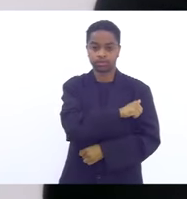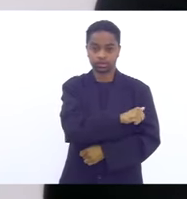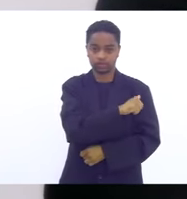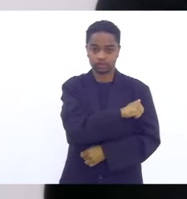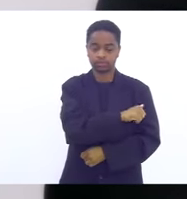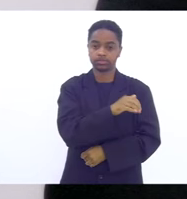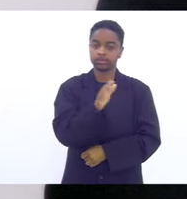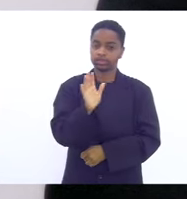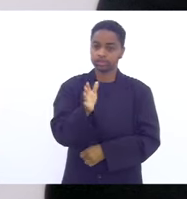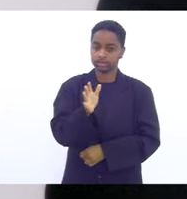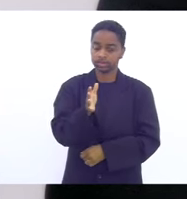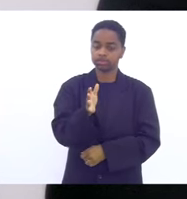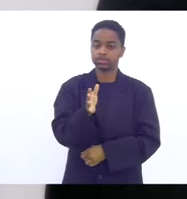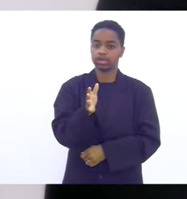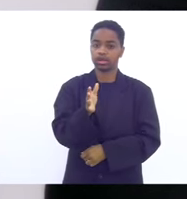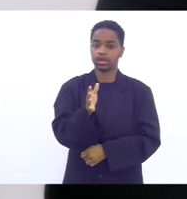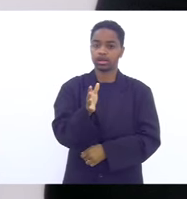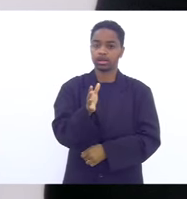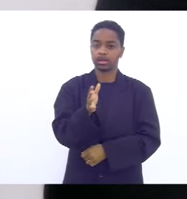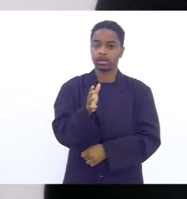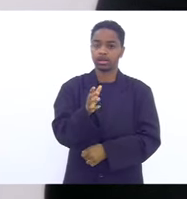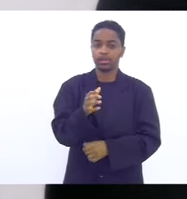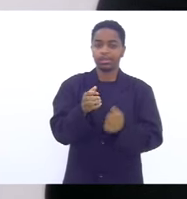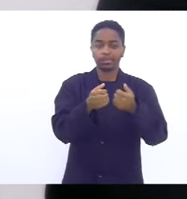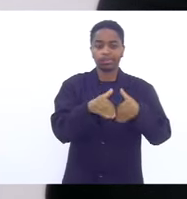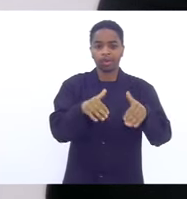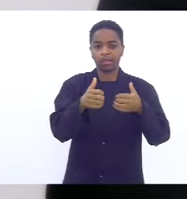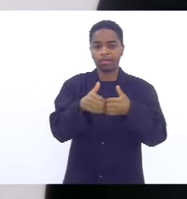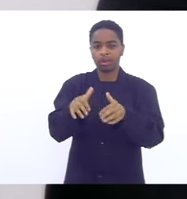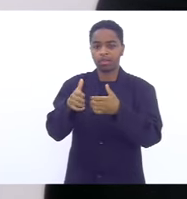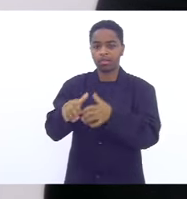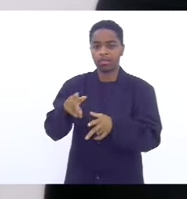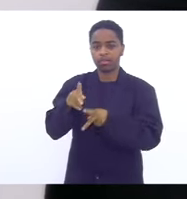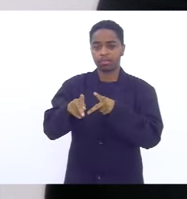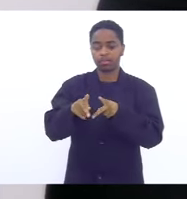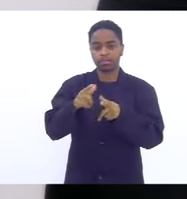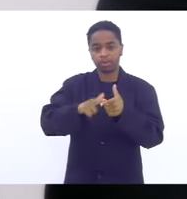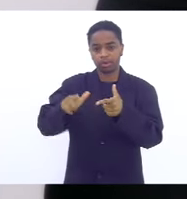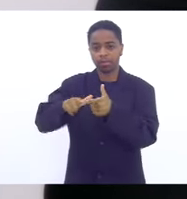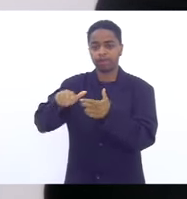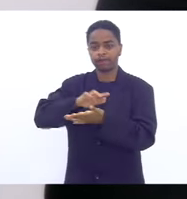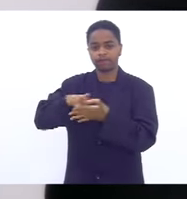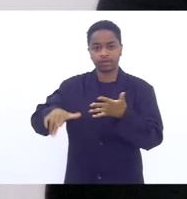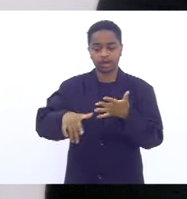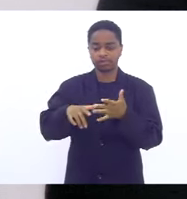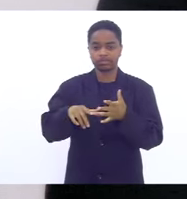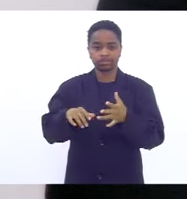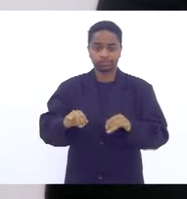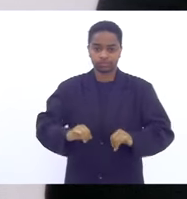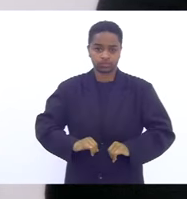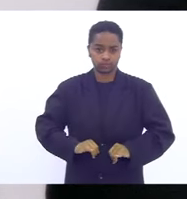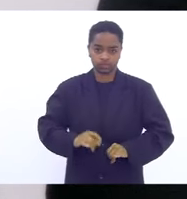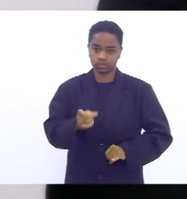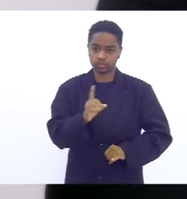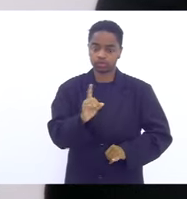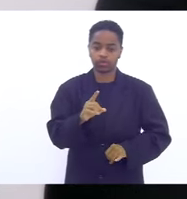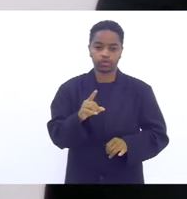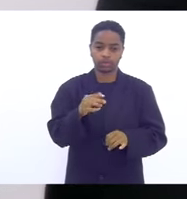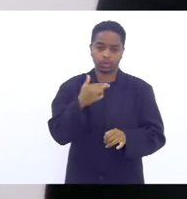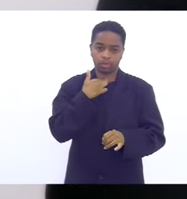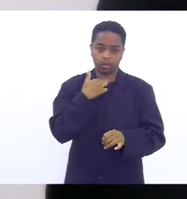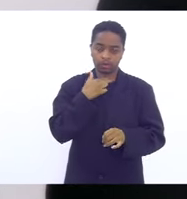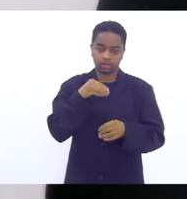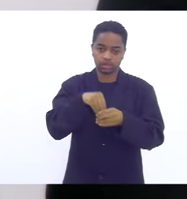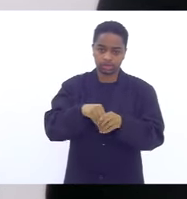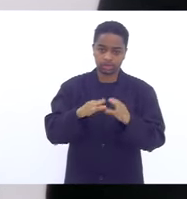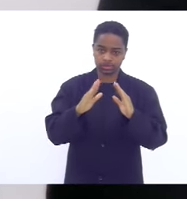que já é tão fustigada por diversas mazelas, não merece sofrer também com esse descaso dentro de suas residências. O